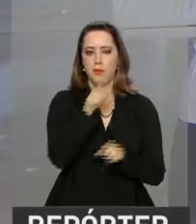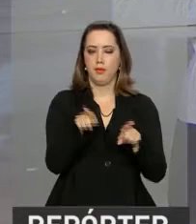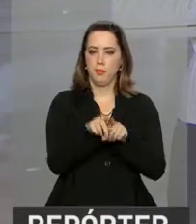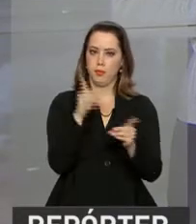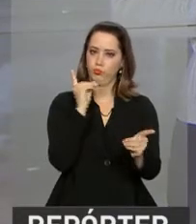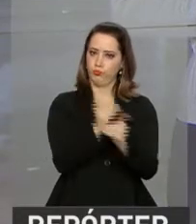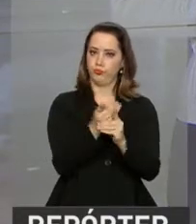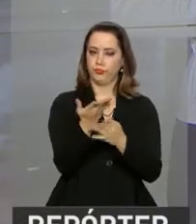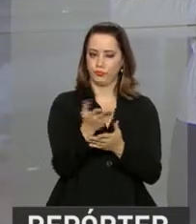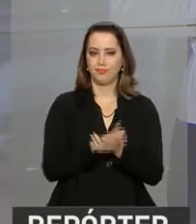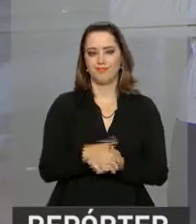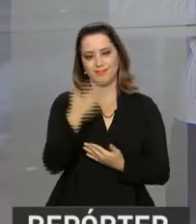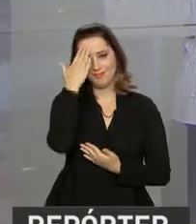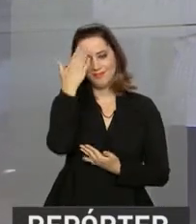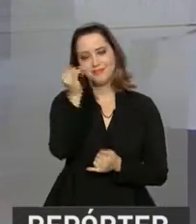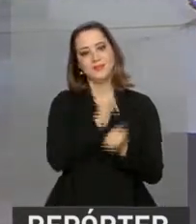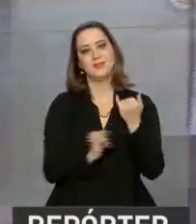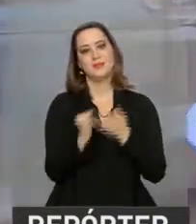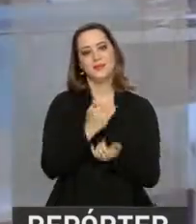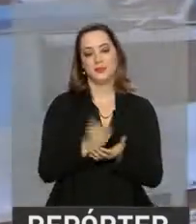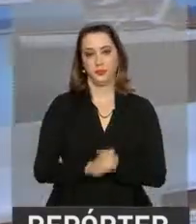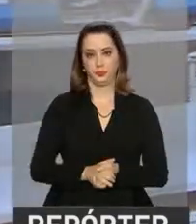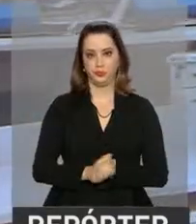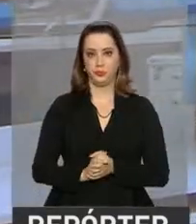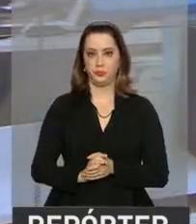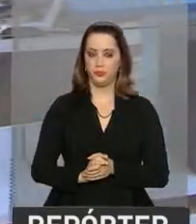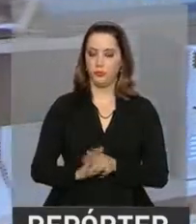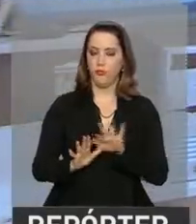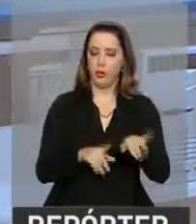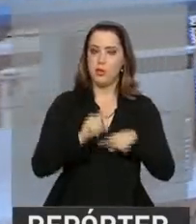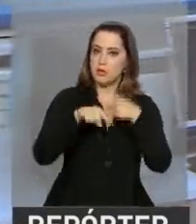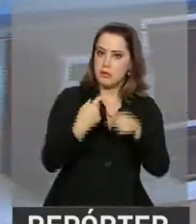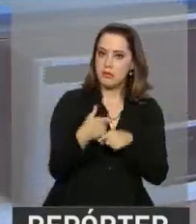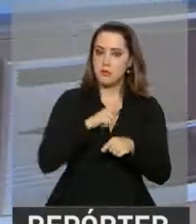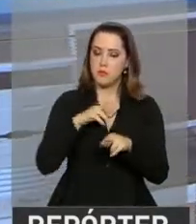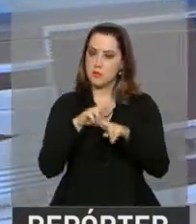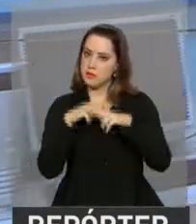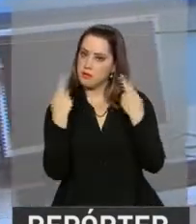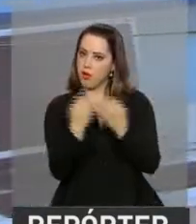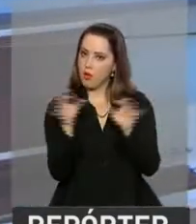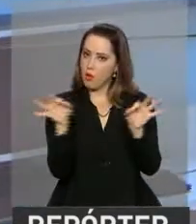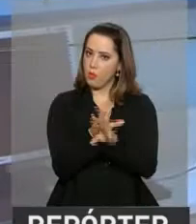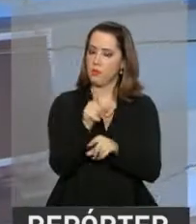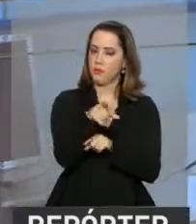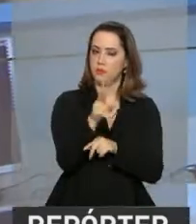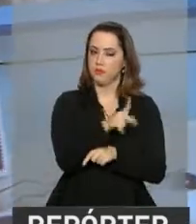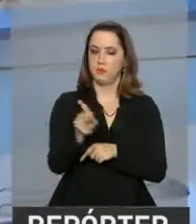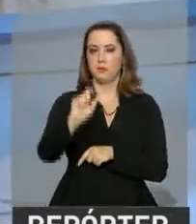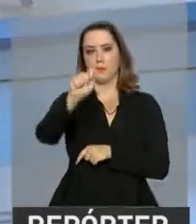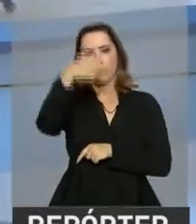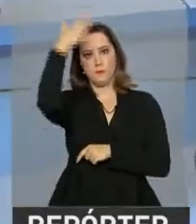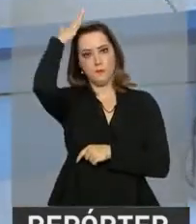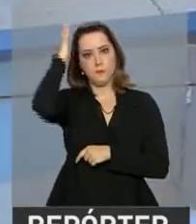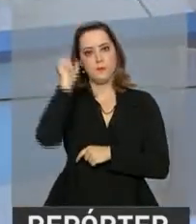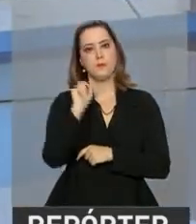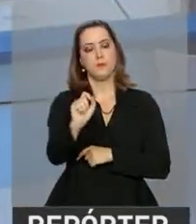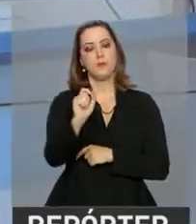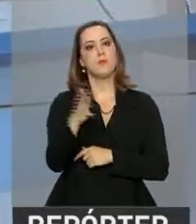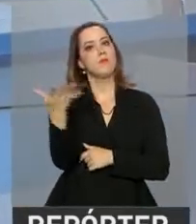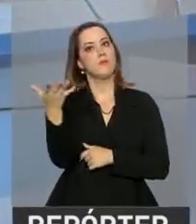obrigada pelas informações thaíssa bom e logo depois da reunião com representantes de municípios o presidente em exercício michel temer